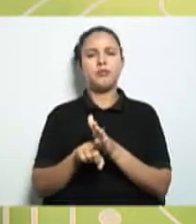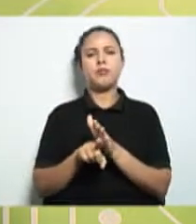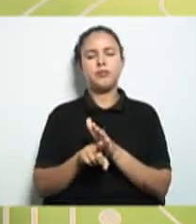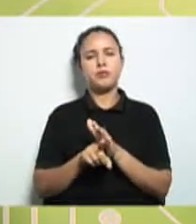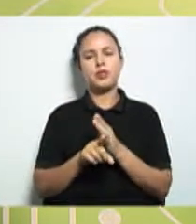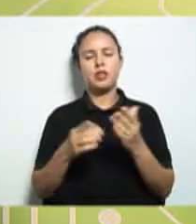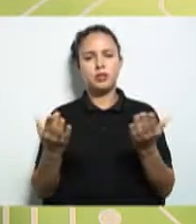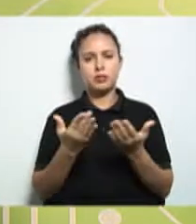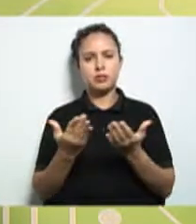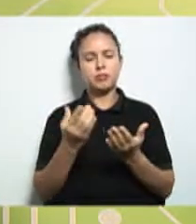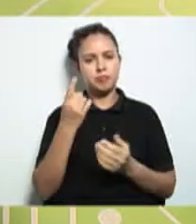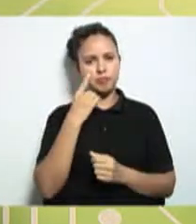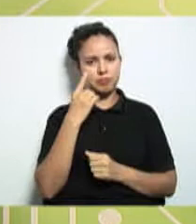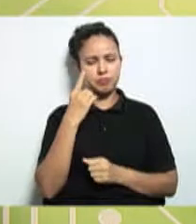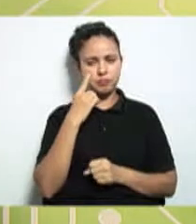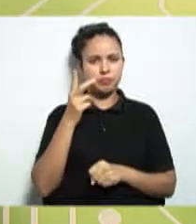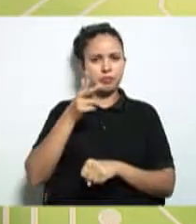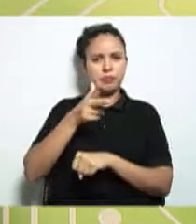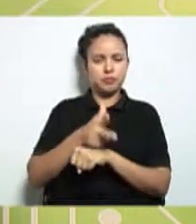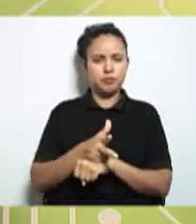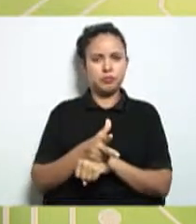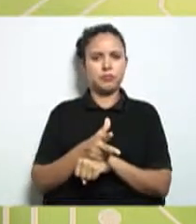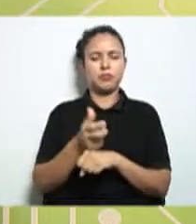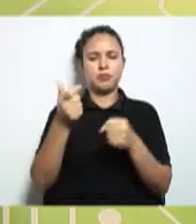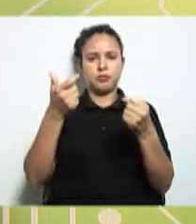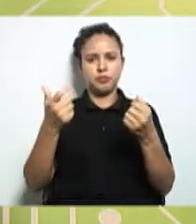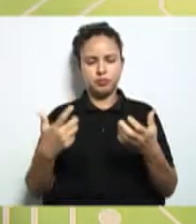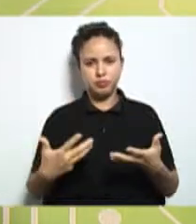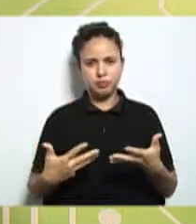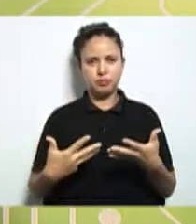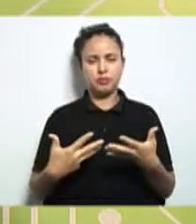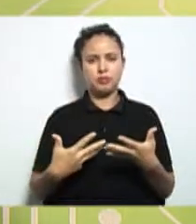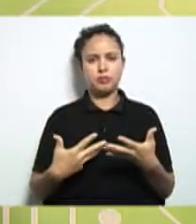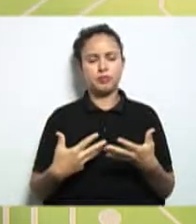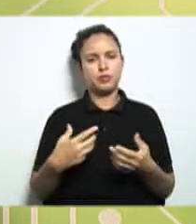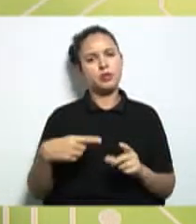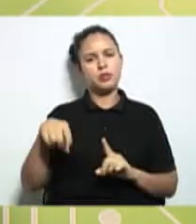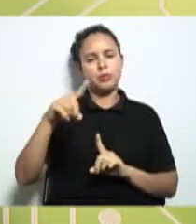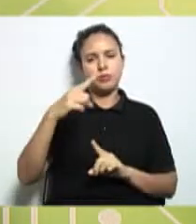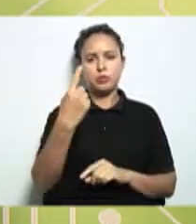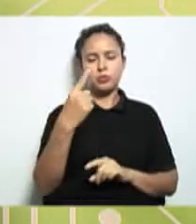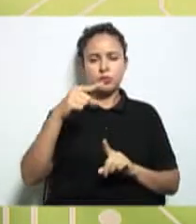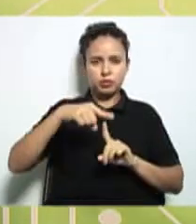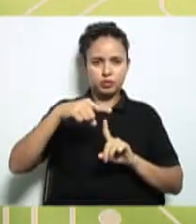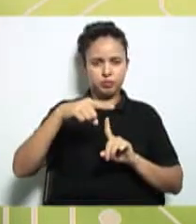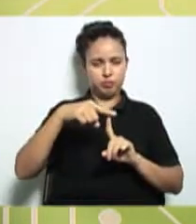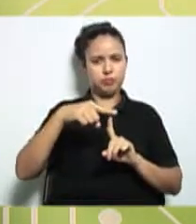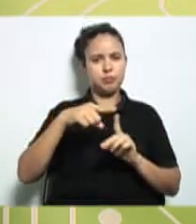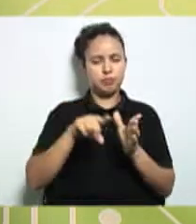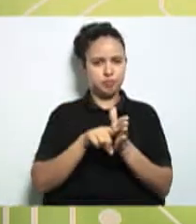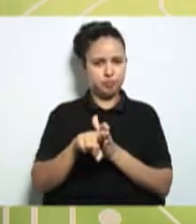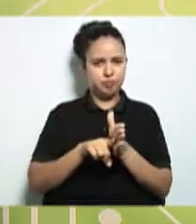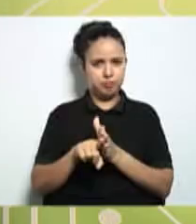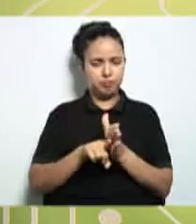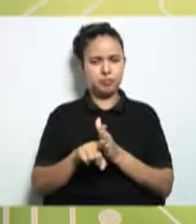gente vai ver um vídeo que fala sobre um tipo de instrumento de pesquisa.